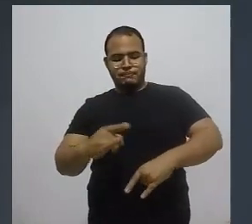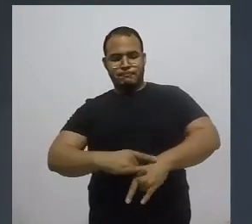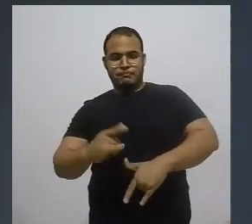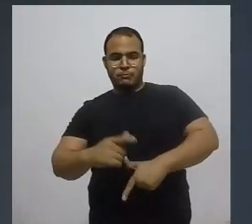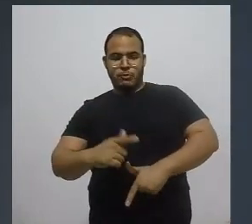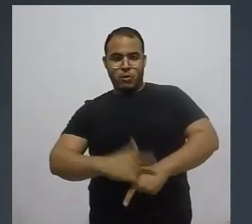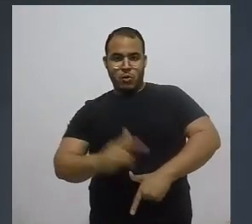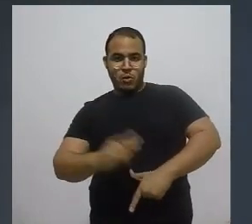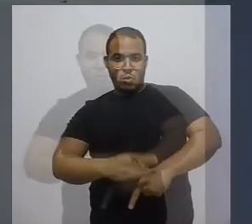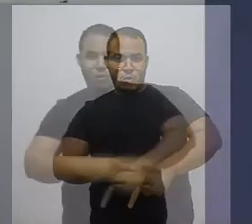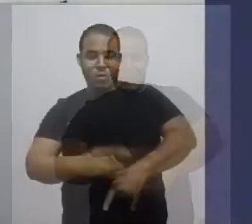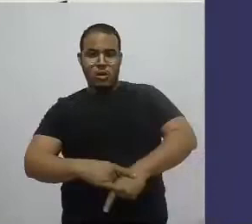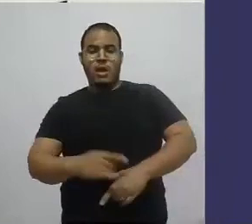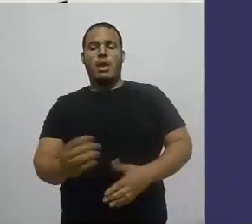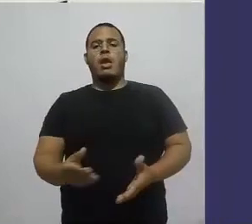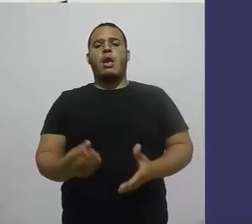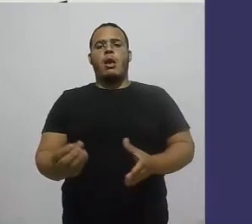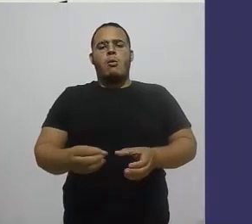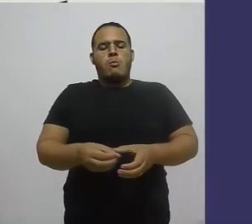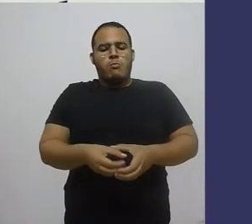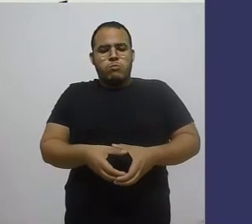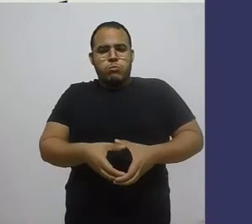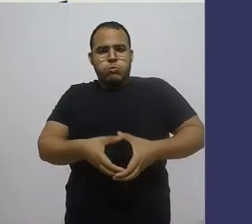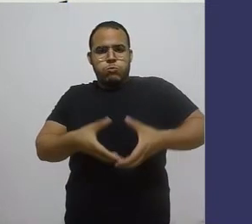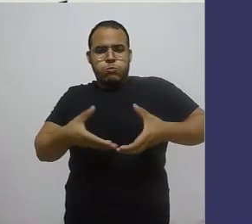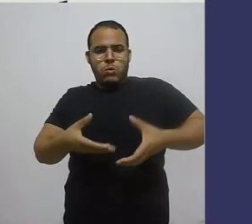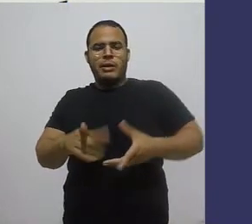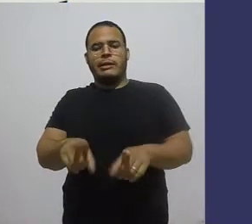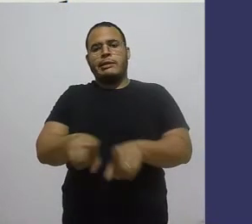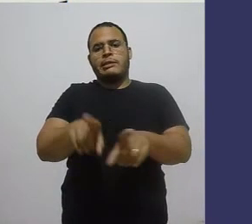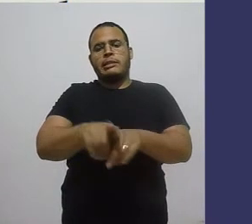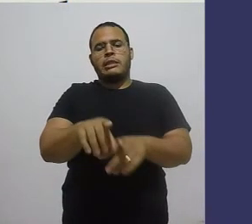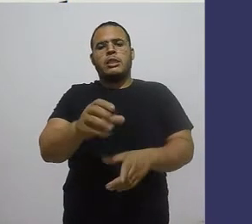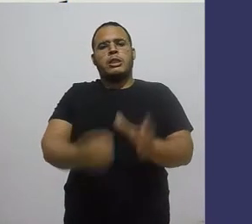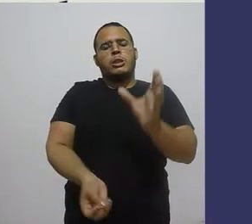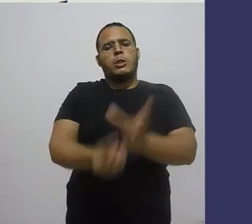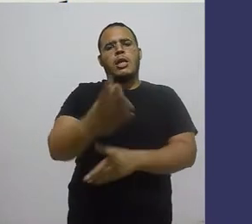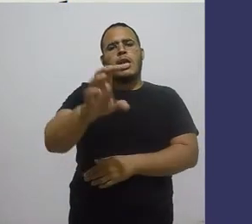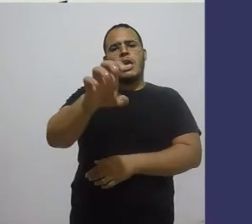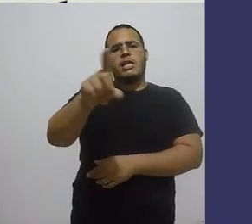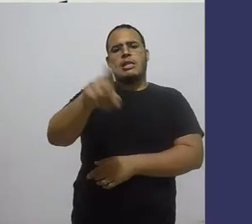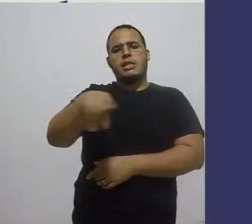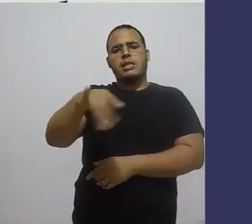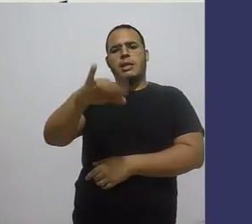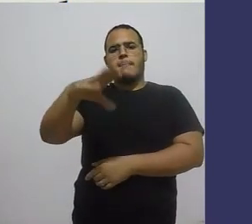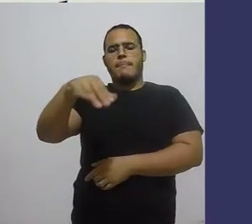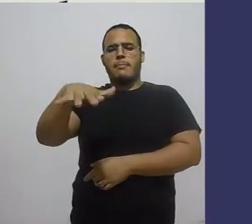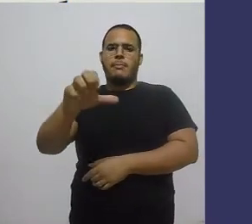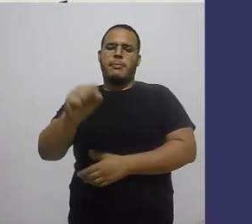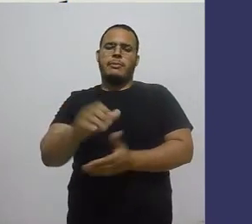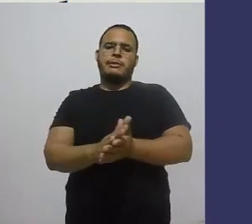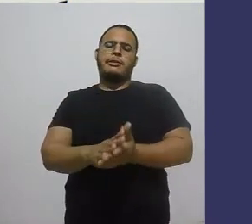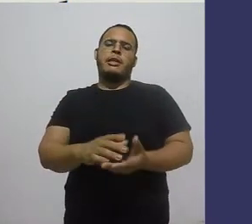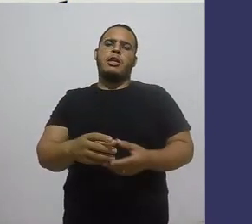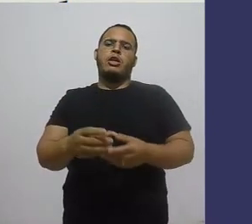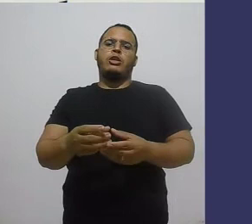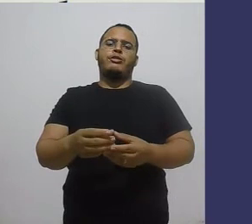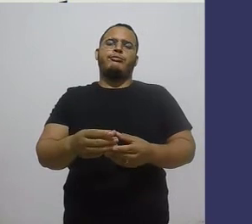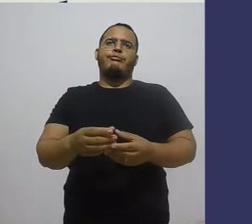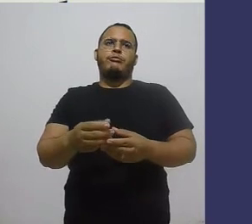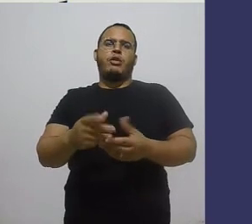também compõe o sêmen. Essa secreção ela contém enzimas anticoaguladoras e nutrientes para